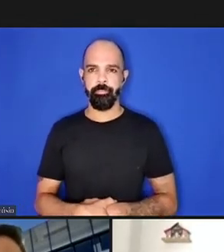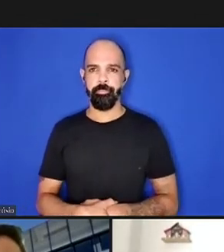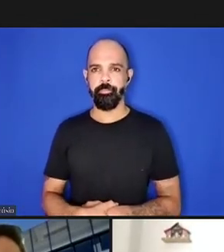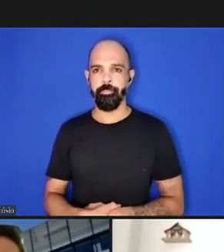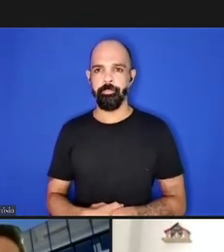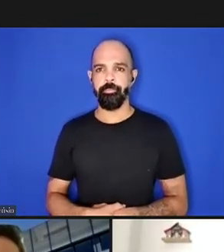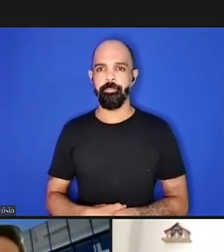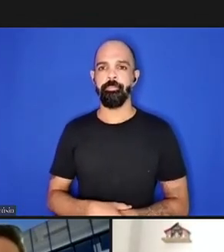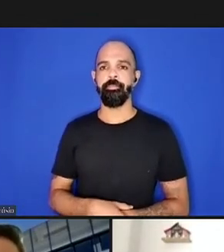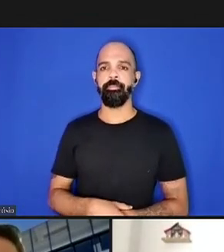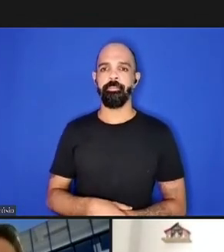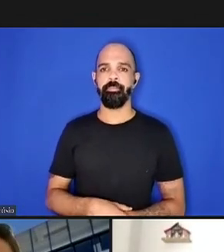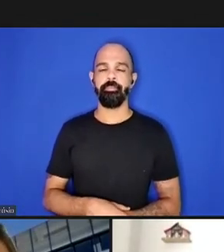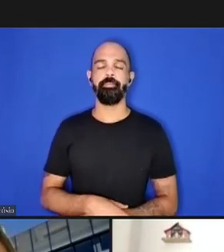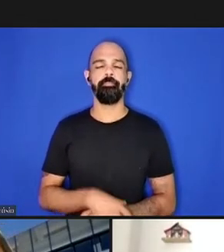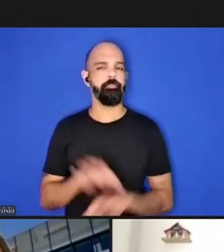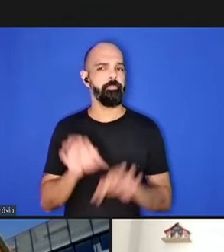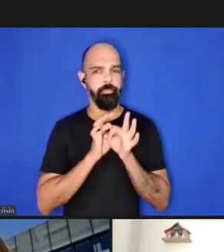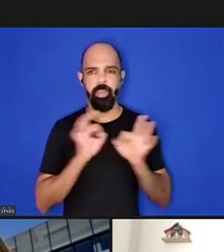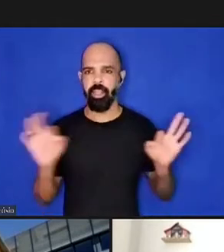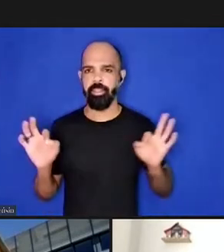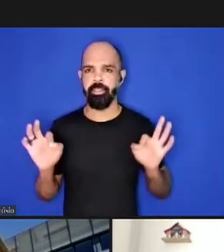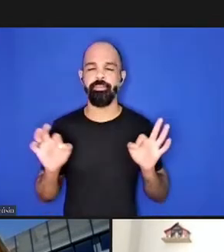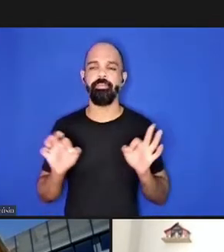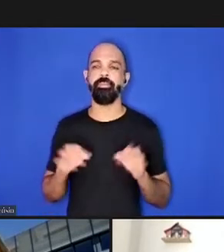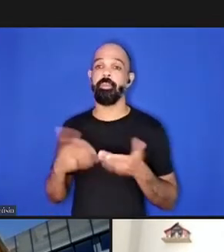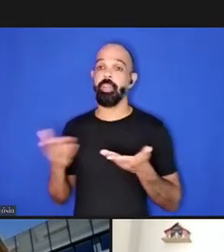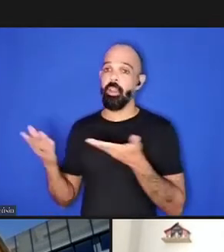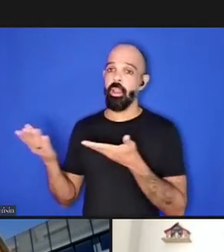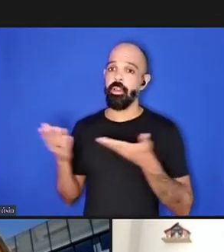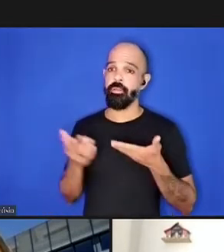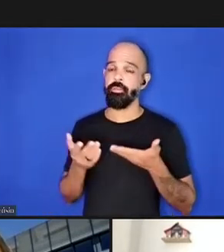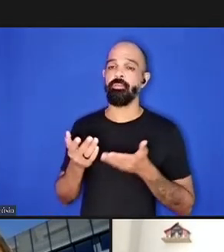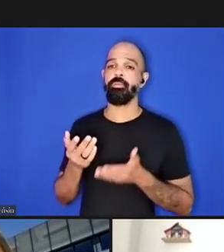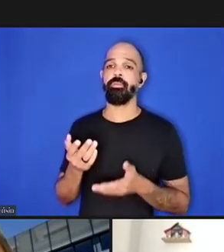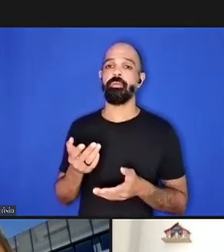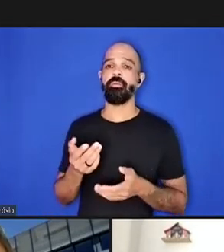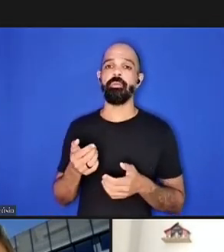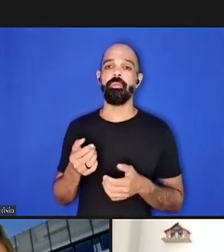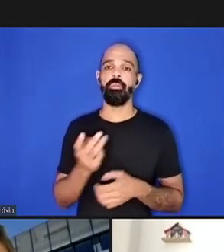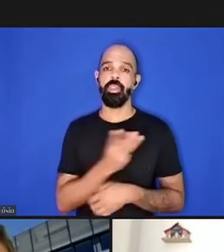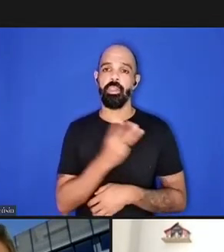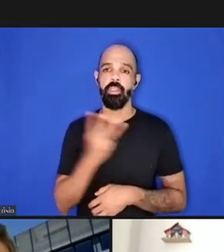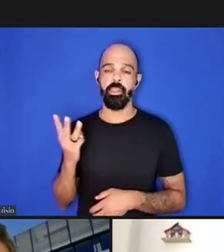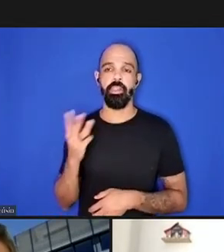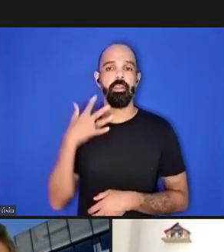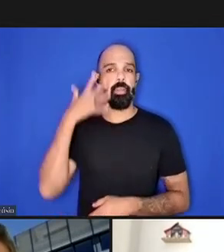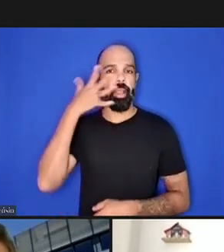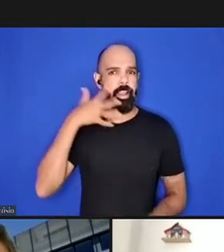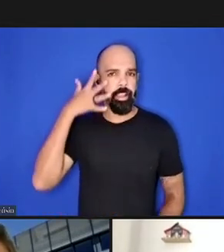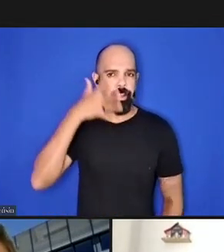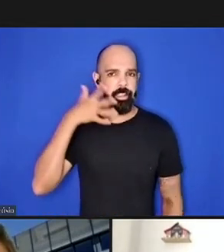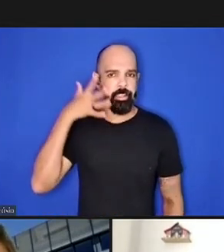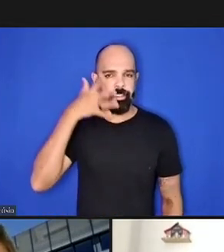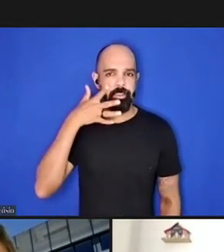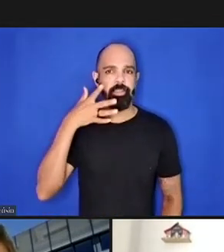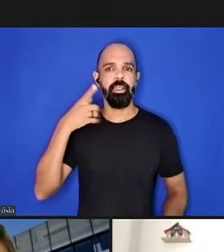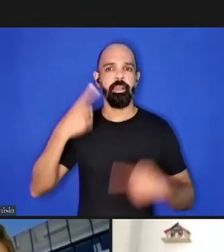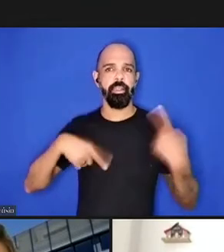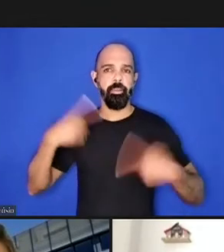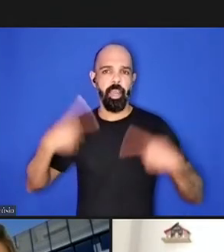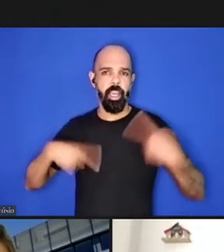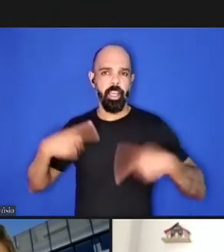Excelente. Bem, então eu convido as três palestrantes, as três debatedoras